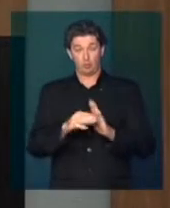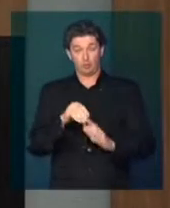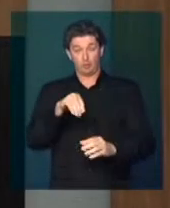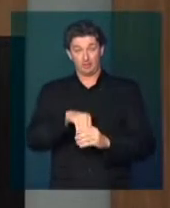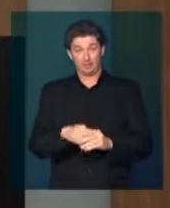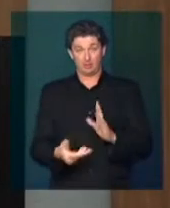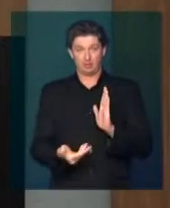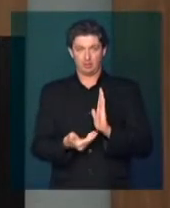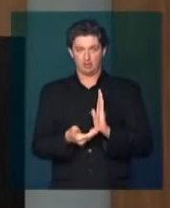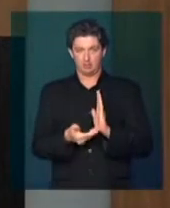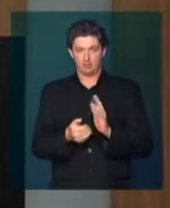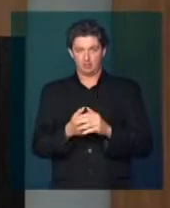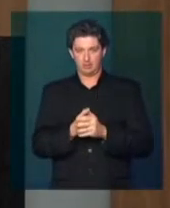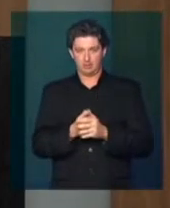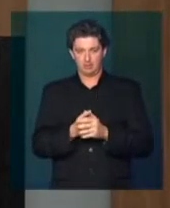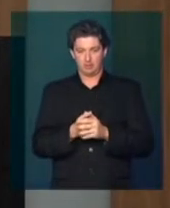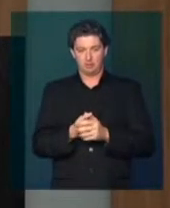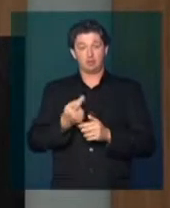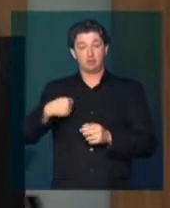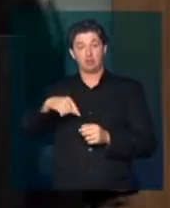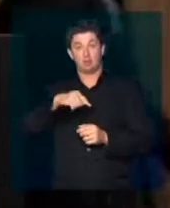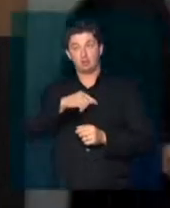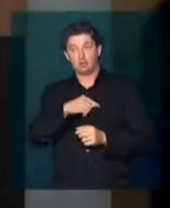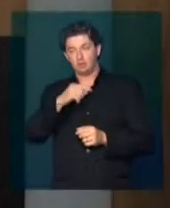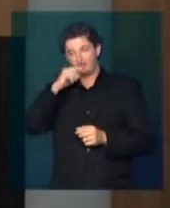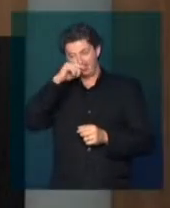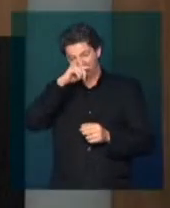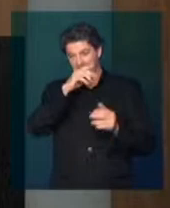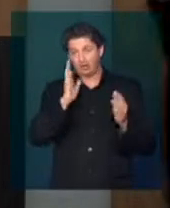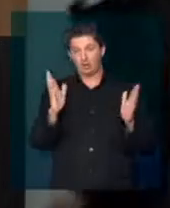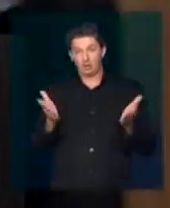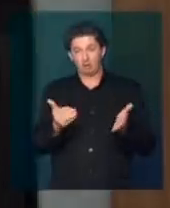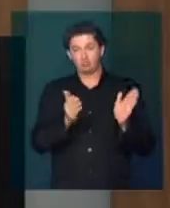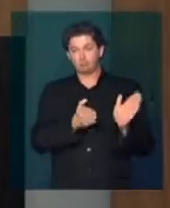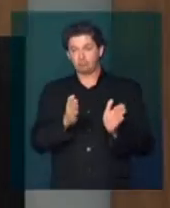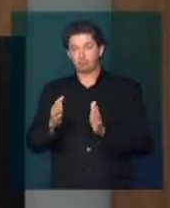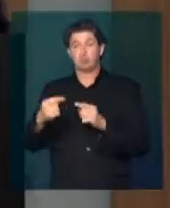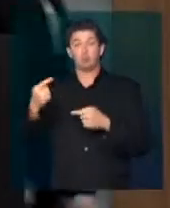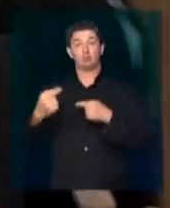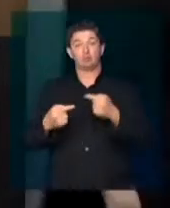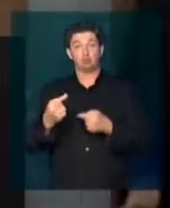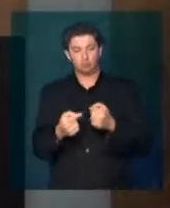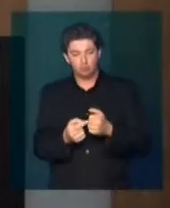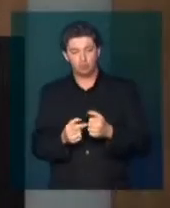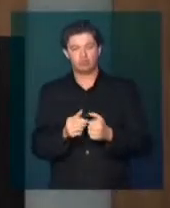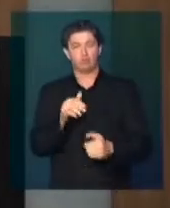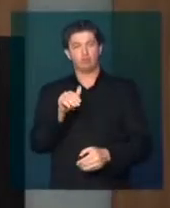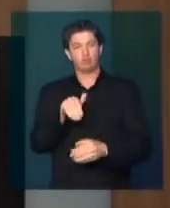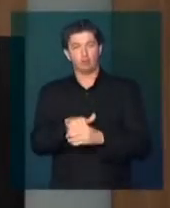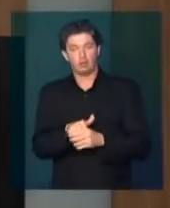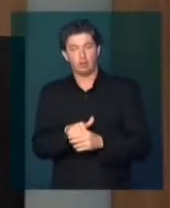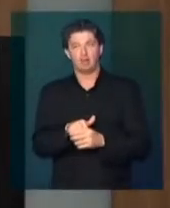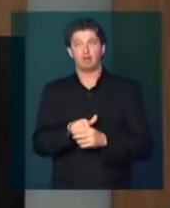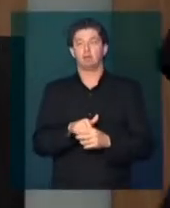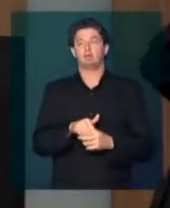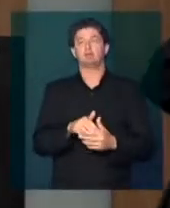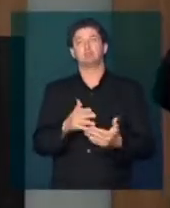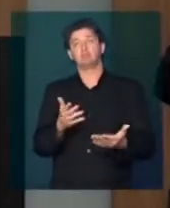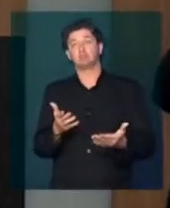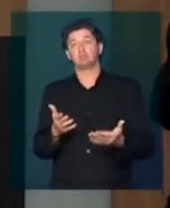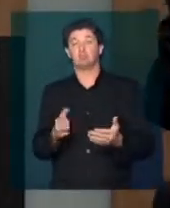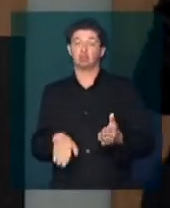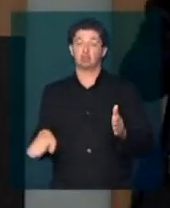Câmara dos Deputados e que nós estamos em processo de discussão, de votação, e vemos